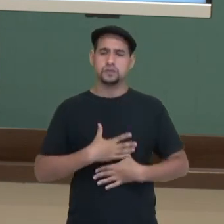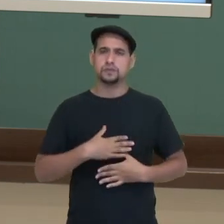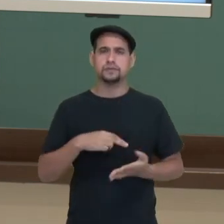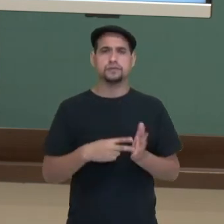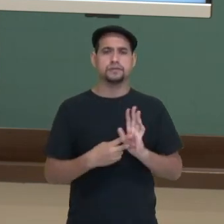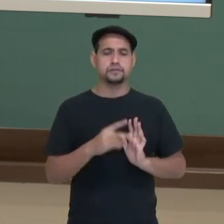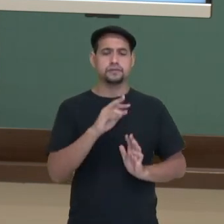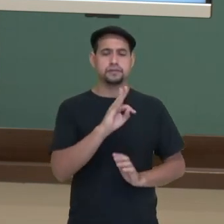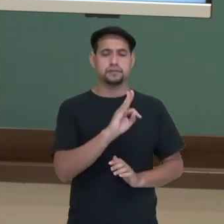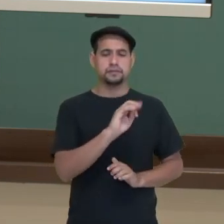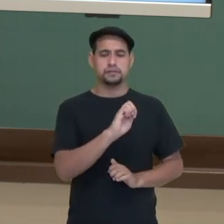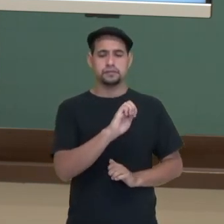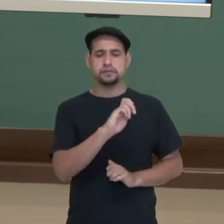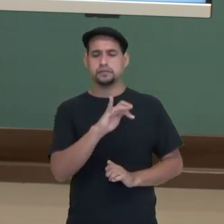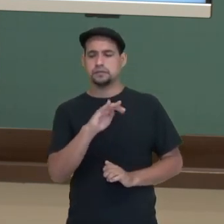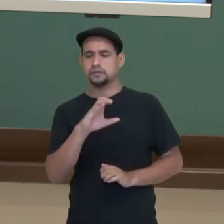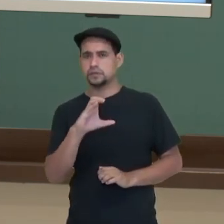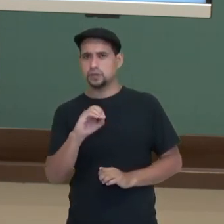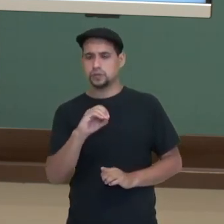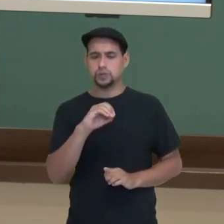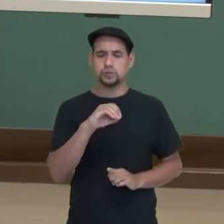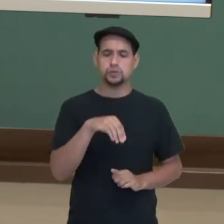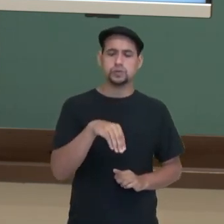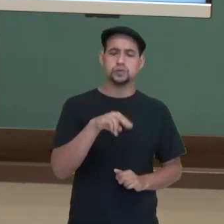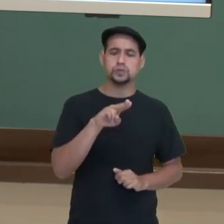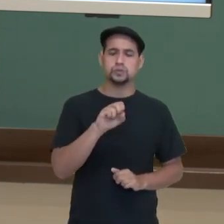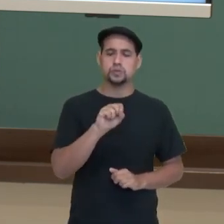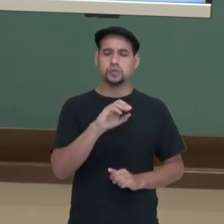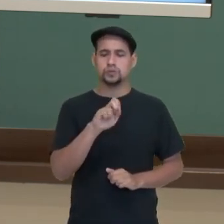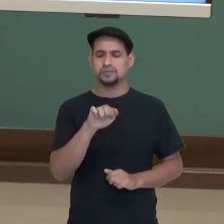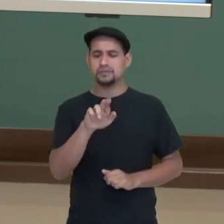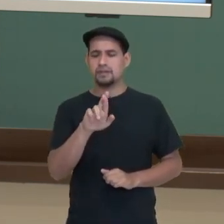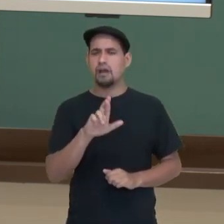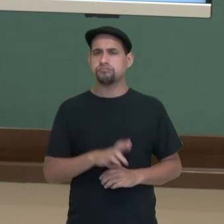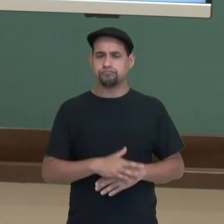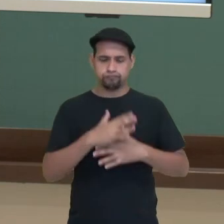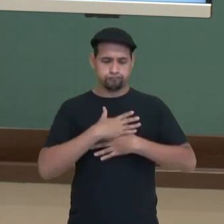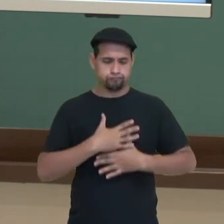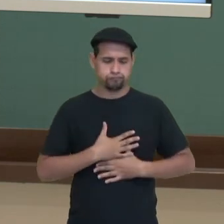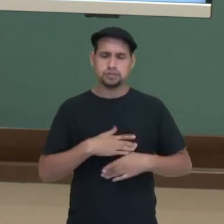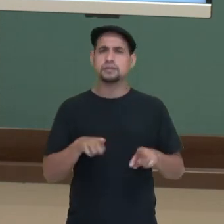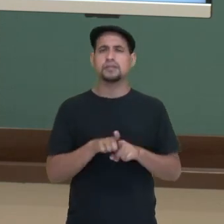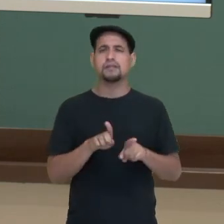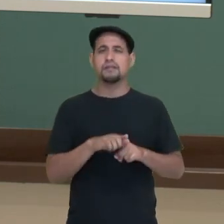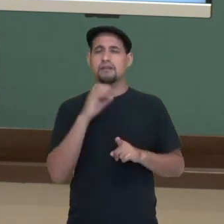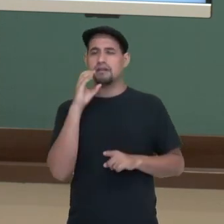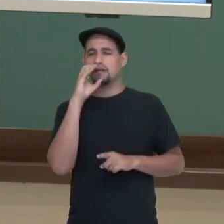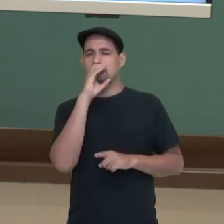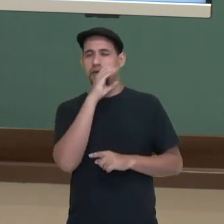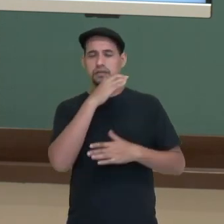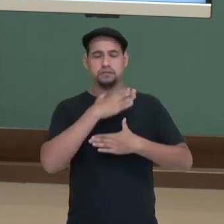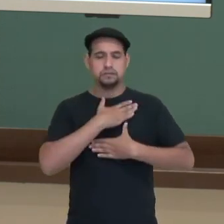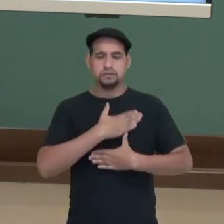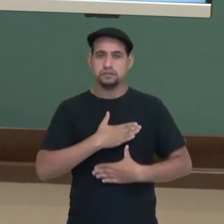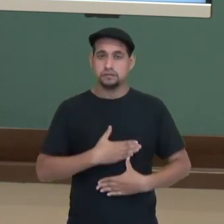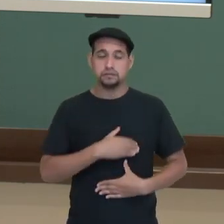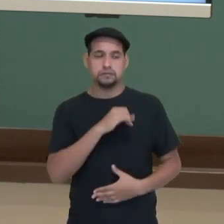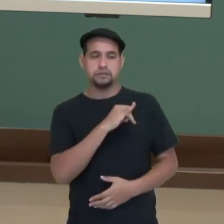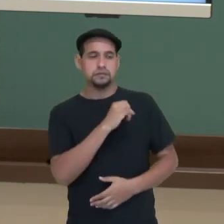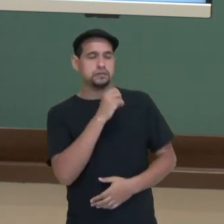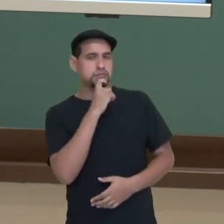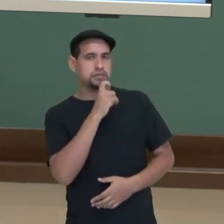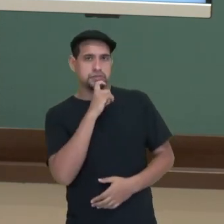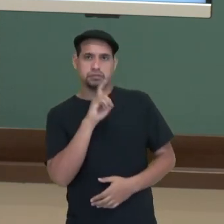tecido muscular. Ele dá postura corporal, também tem a função de aquecer o corpo, por exemplo, se está frio,